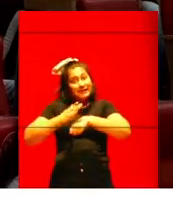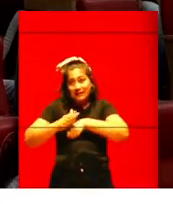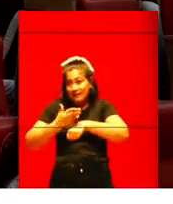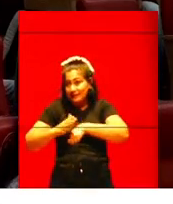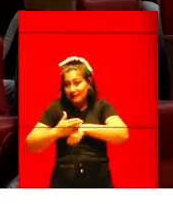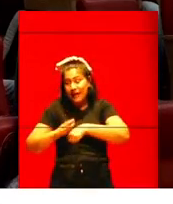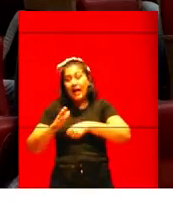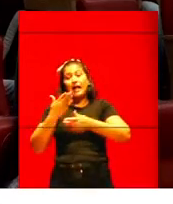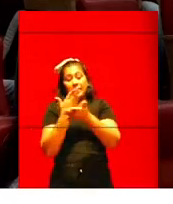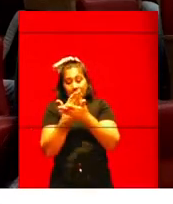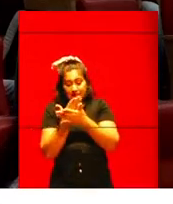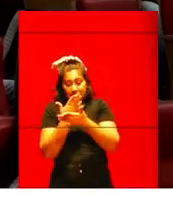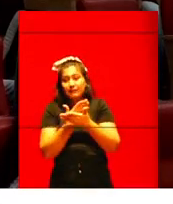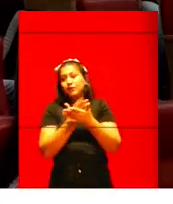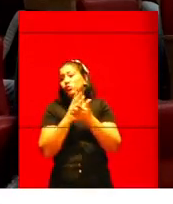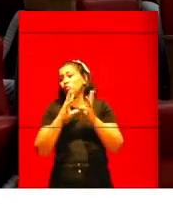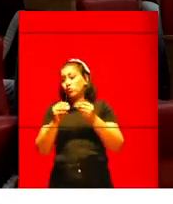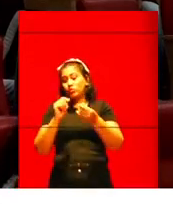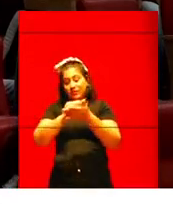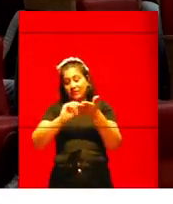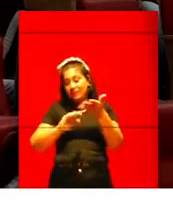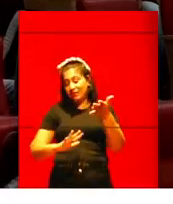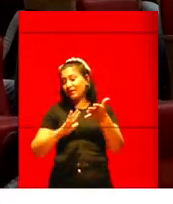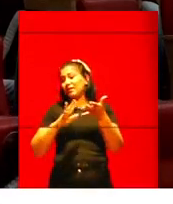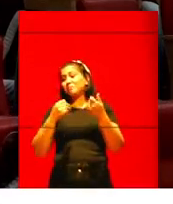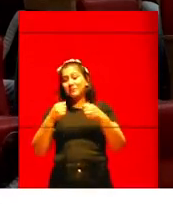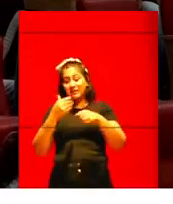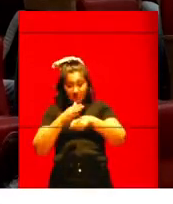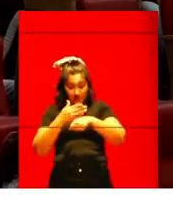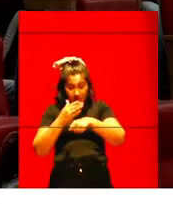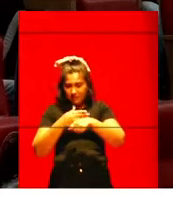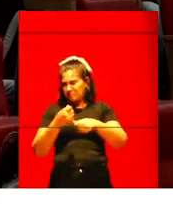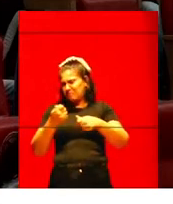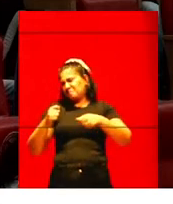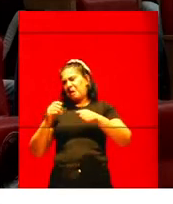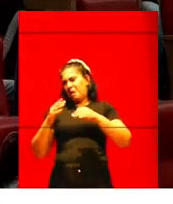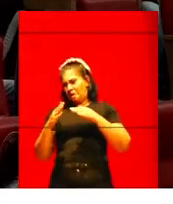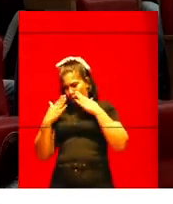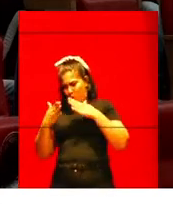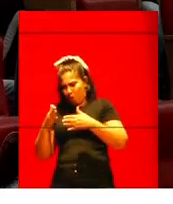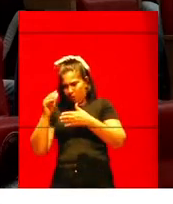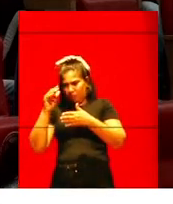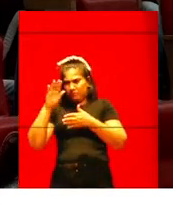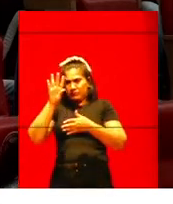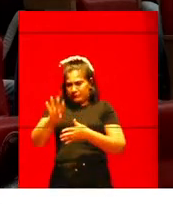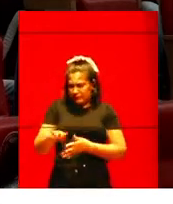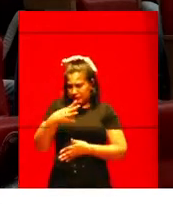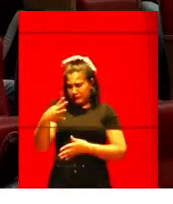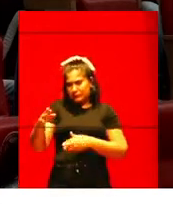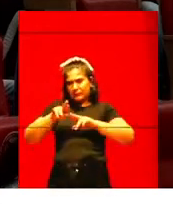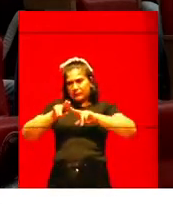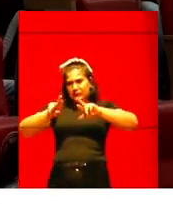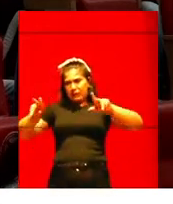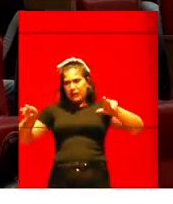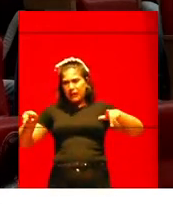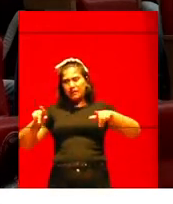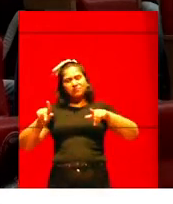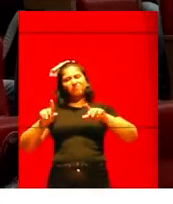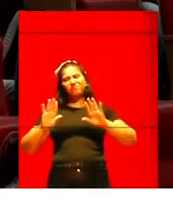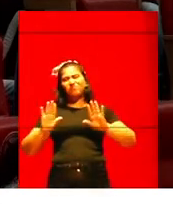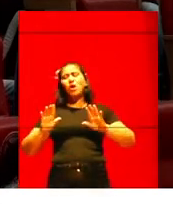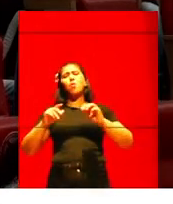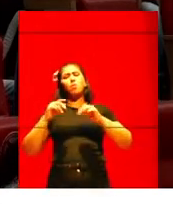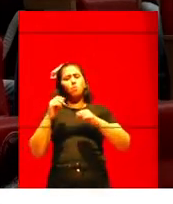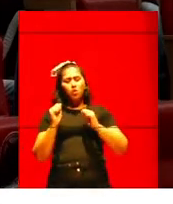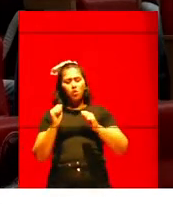nos exercícios que fica tudo registrado, nem precisa parar para estudar tabela de nomenclatura, né? Vamos